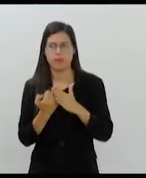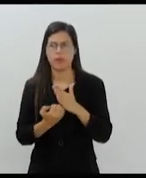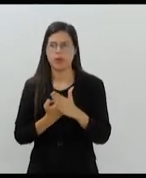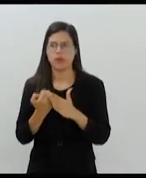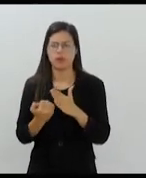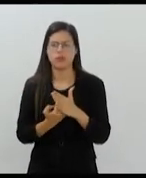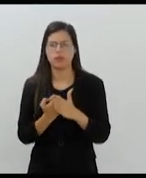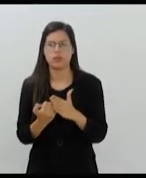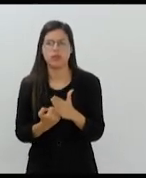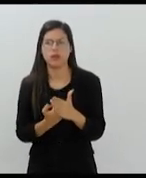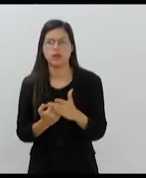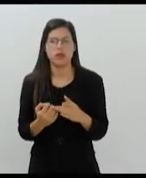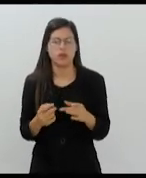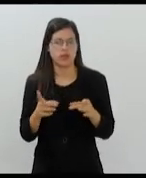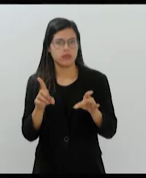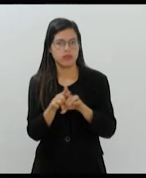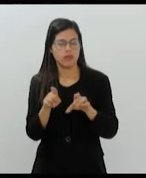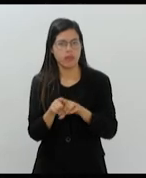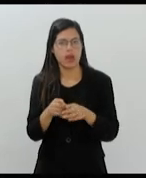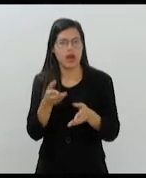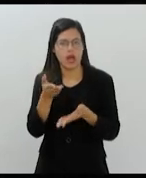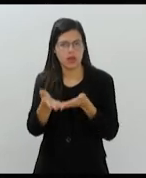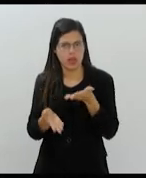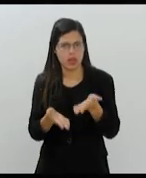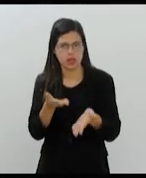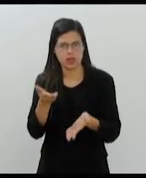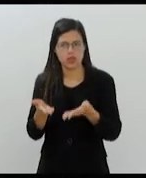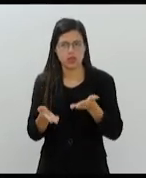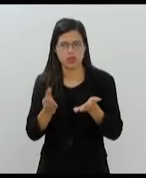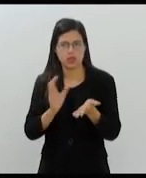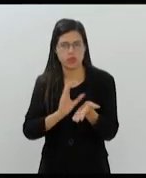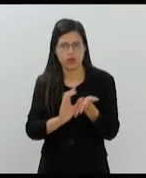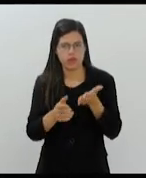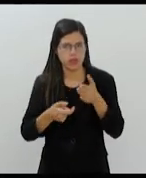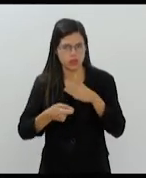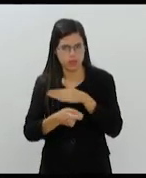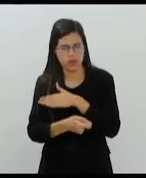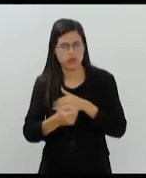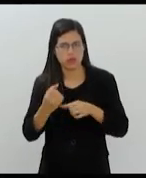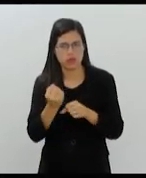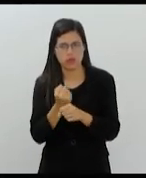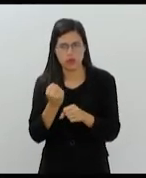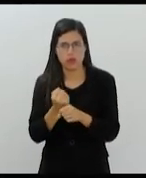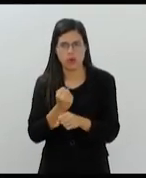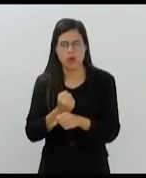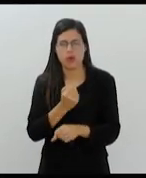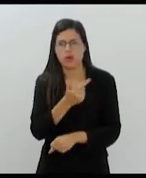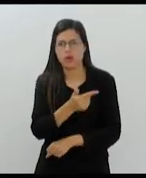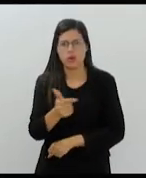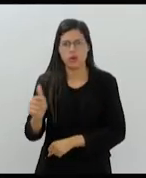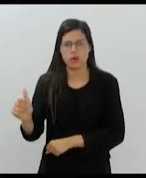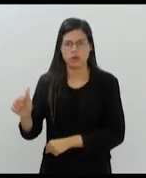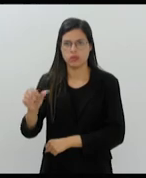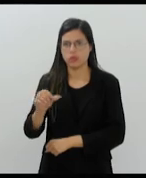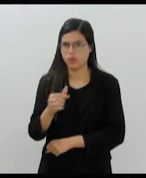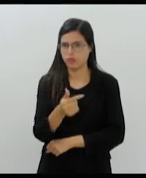executoras, além de querer atender os investimentos e obras nos outros 92